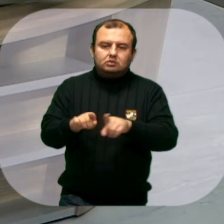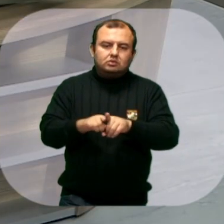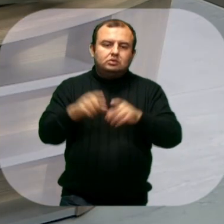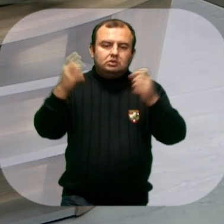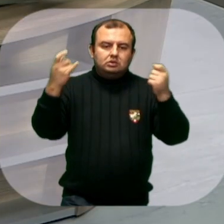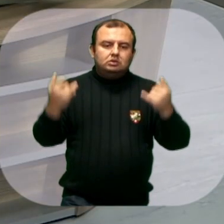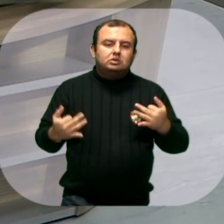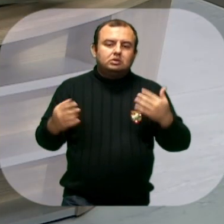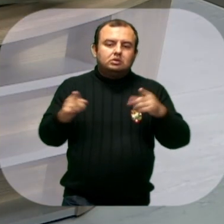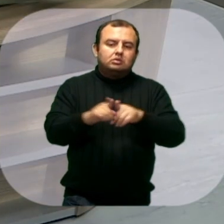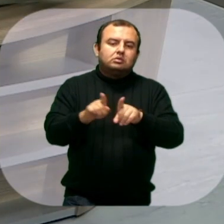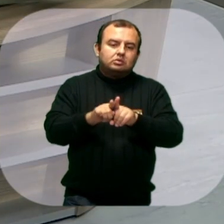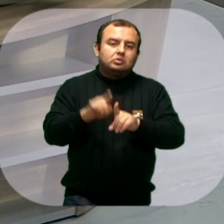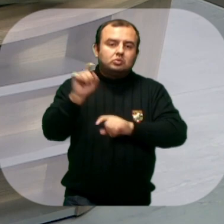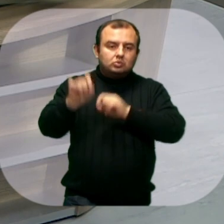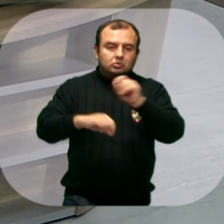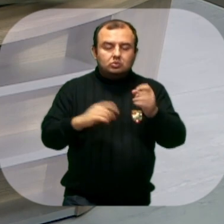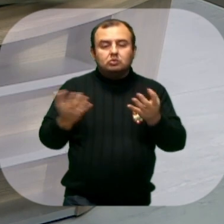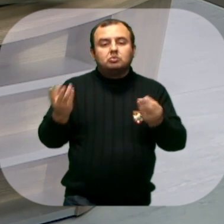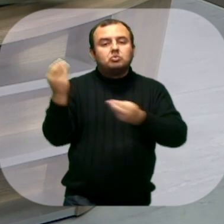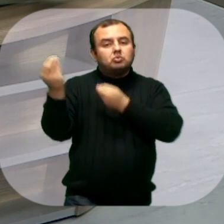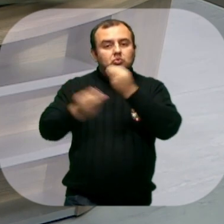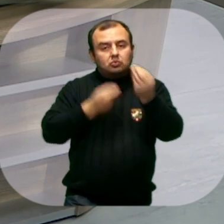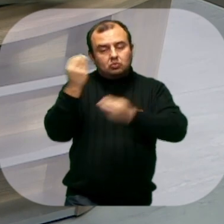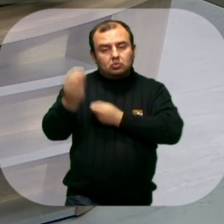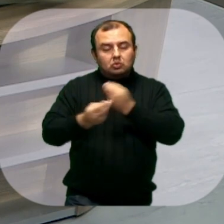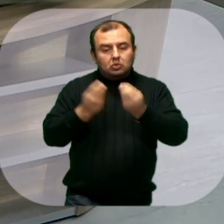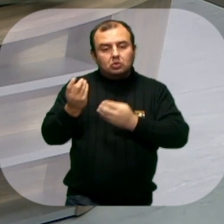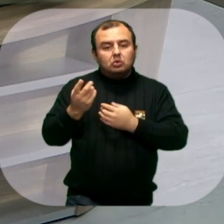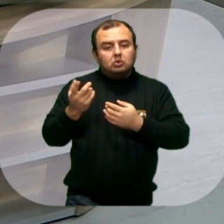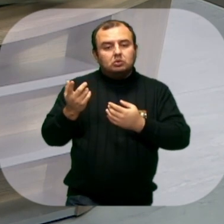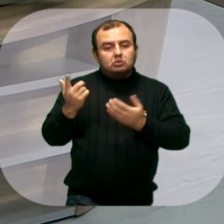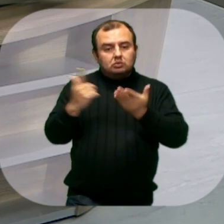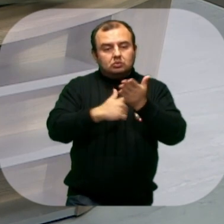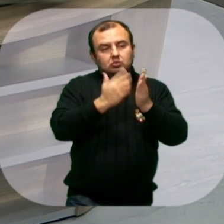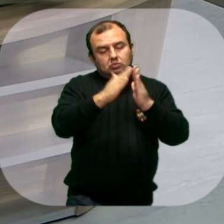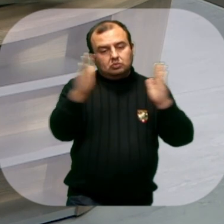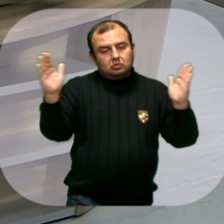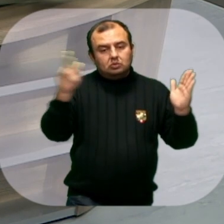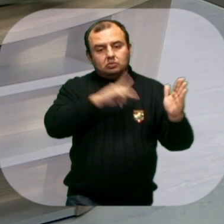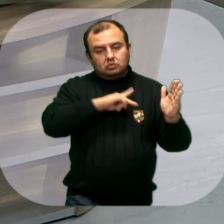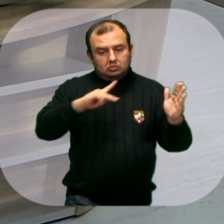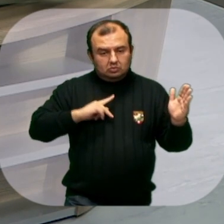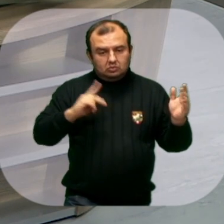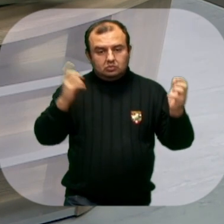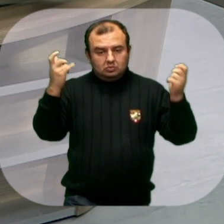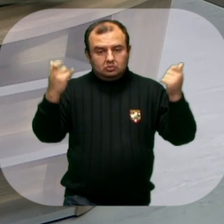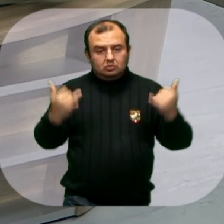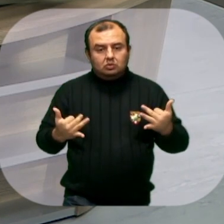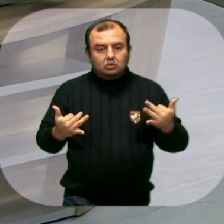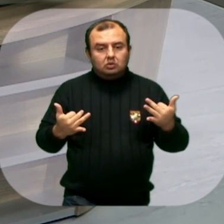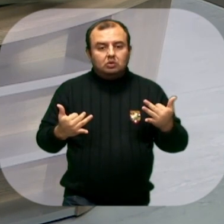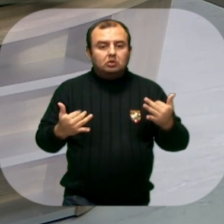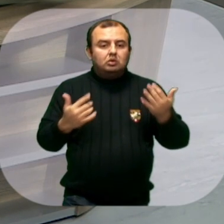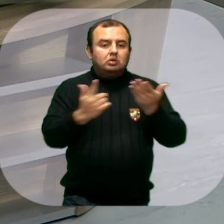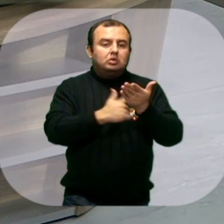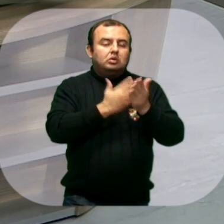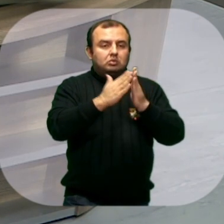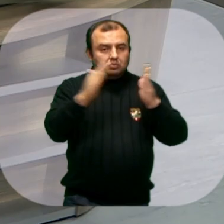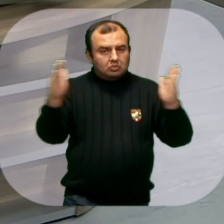quando falou das condições que você pegou a biblioteca pública, falando agora especificamente da biblioteca